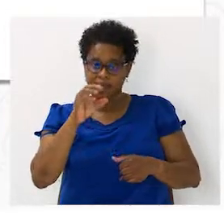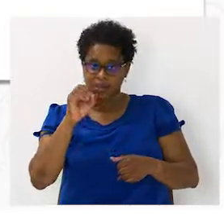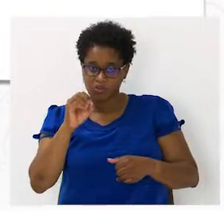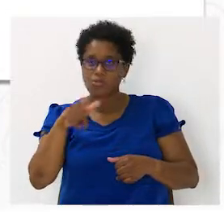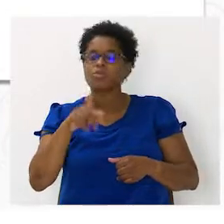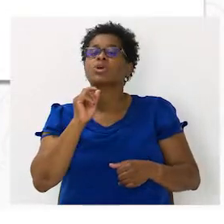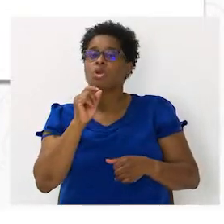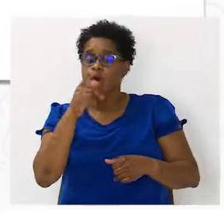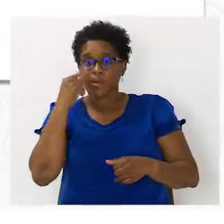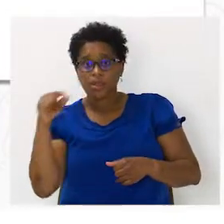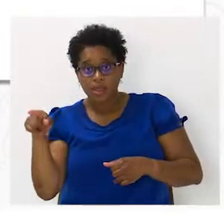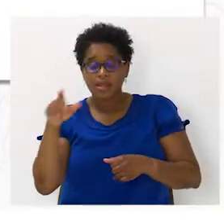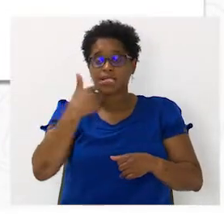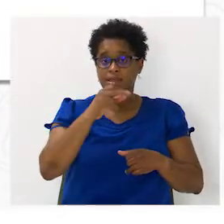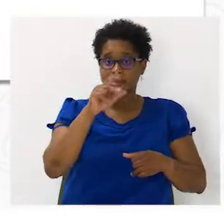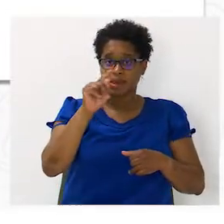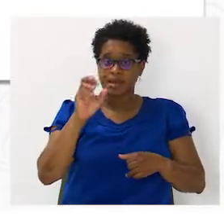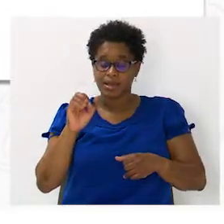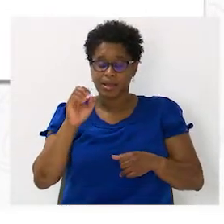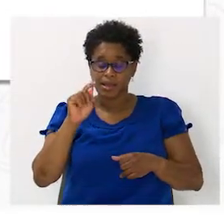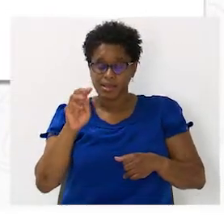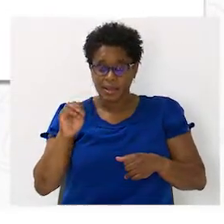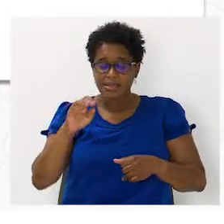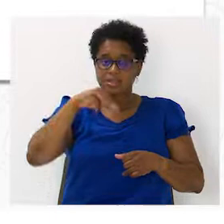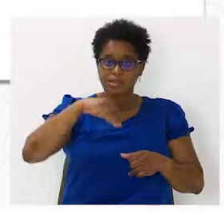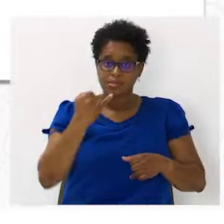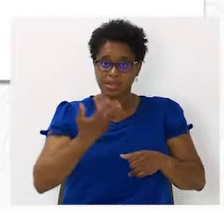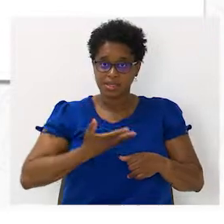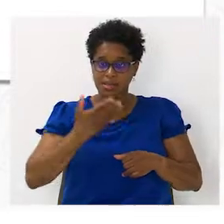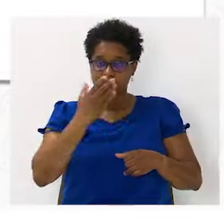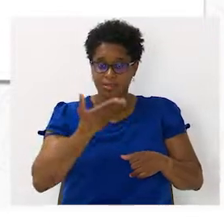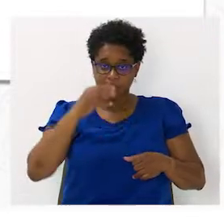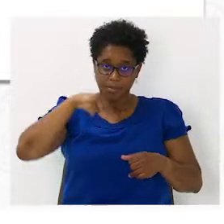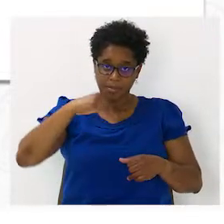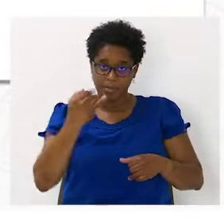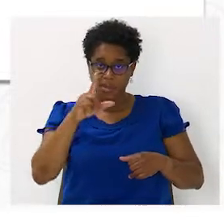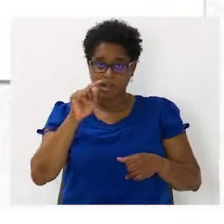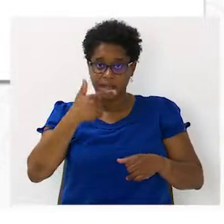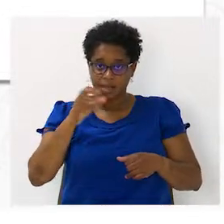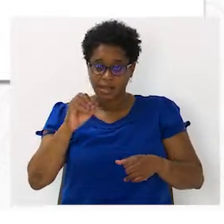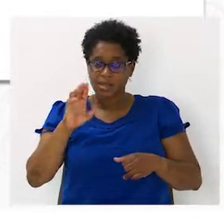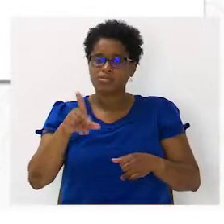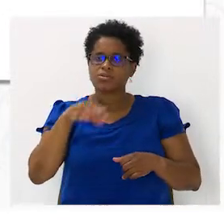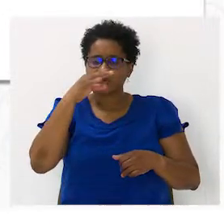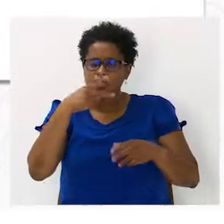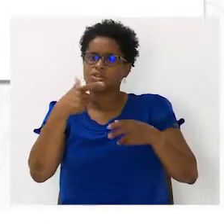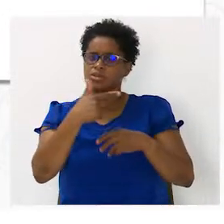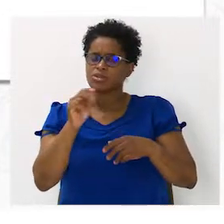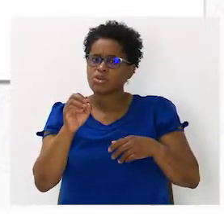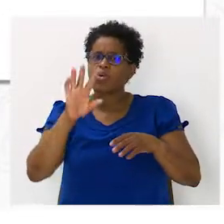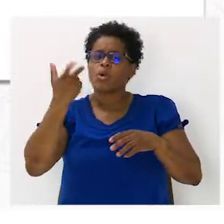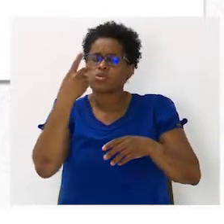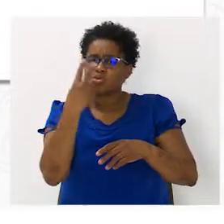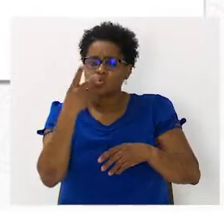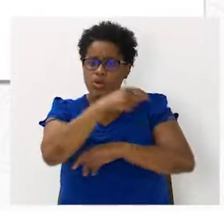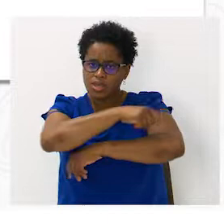que esse é o nosso teorema. Quando duas retas transversais cortam um feixe de